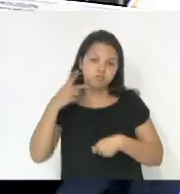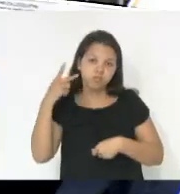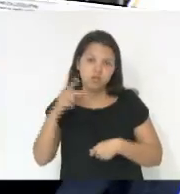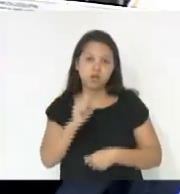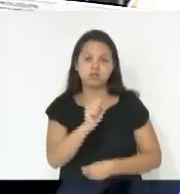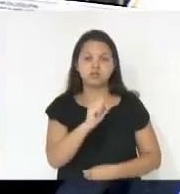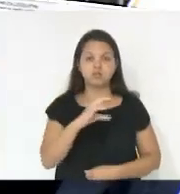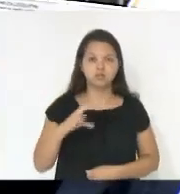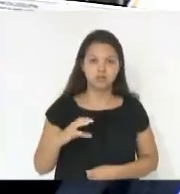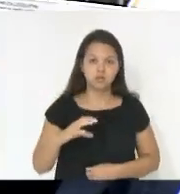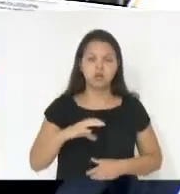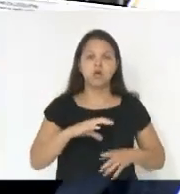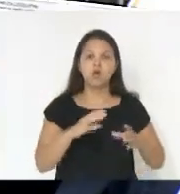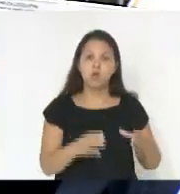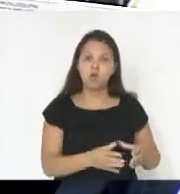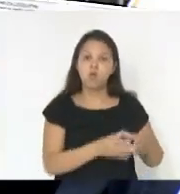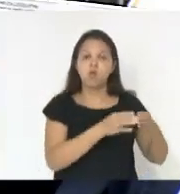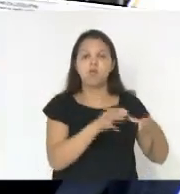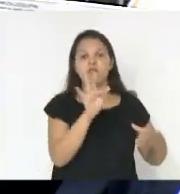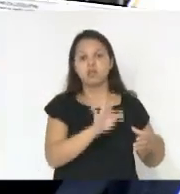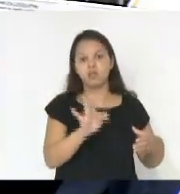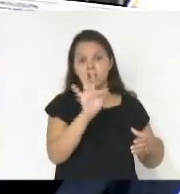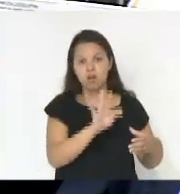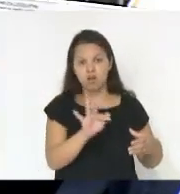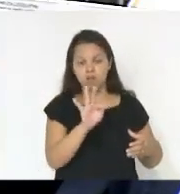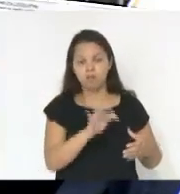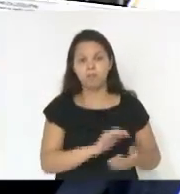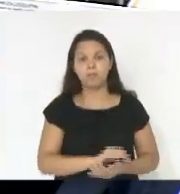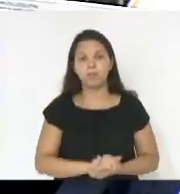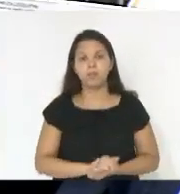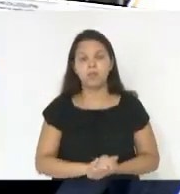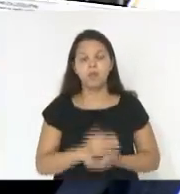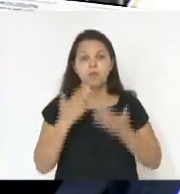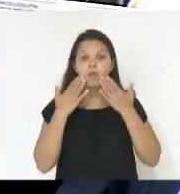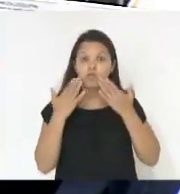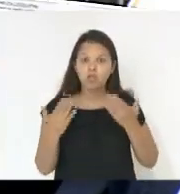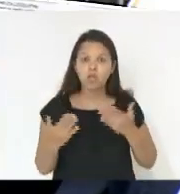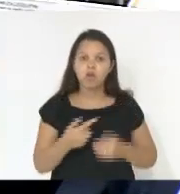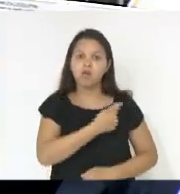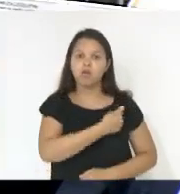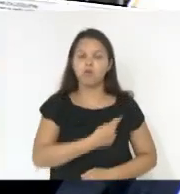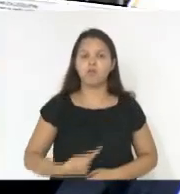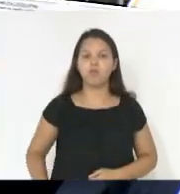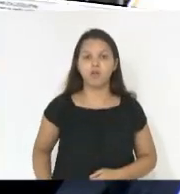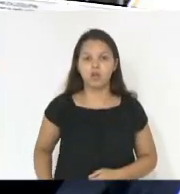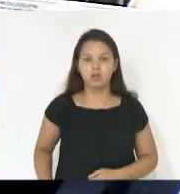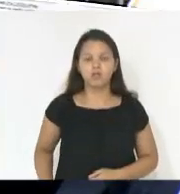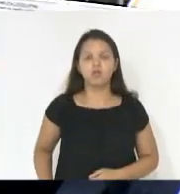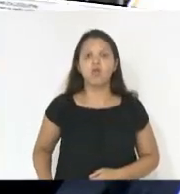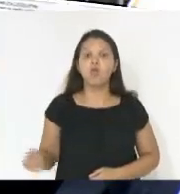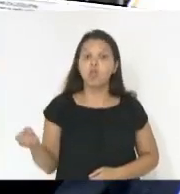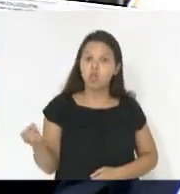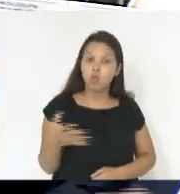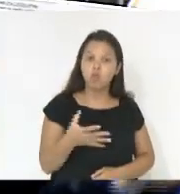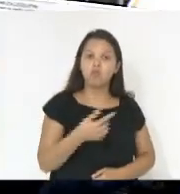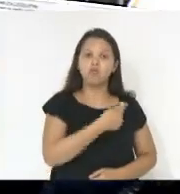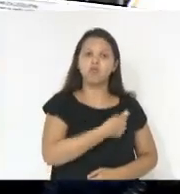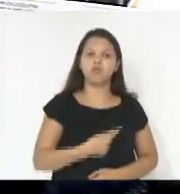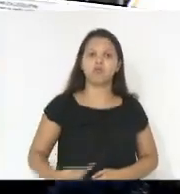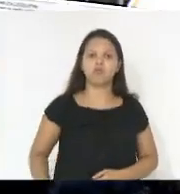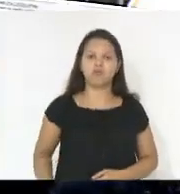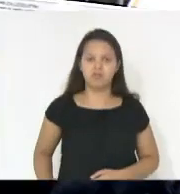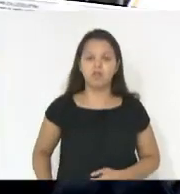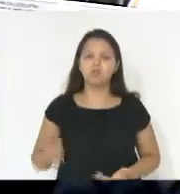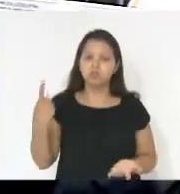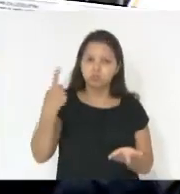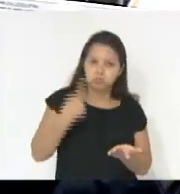catarinenses com a bancada federal para demonstrar para o novo governo, e esse novo governo que tem compromisso